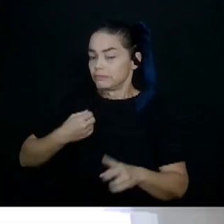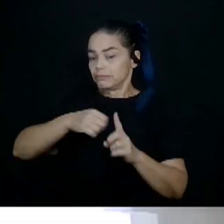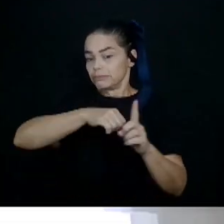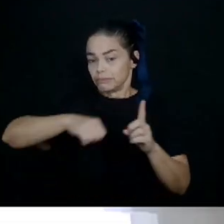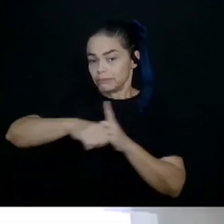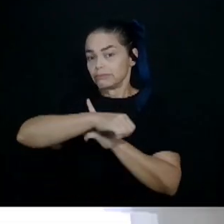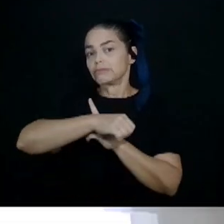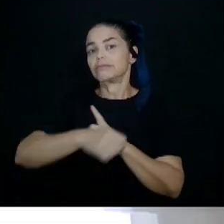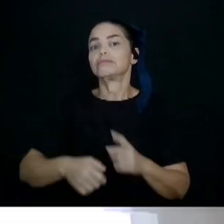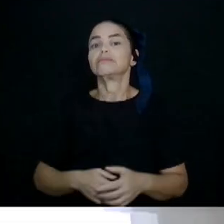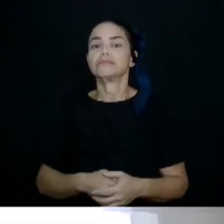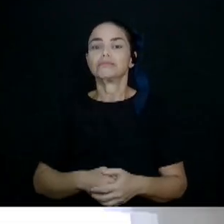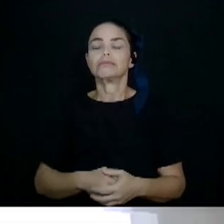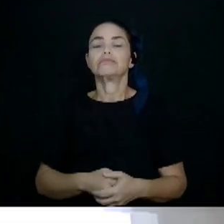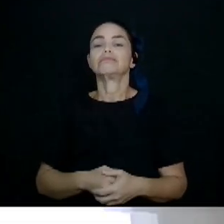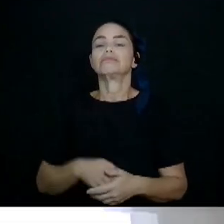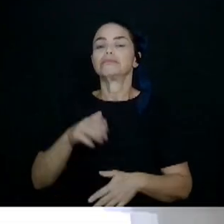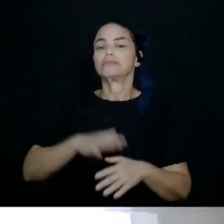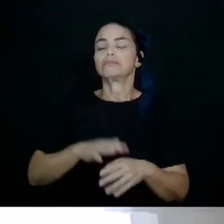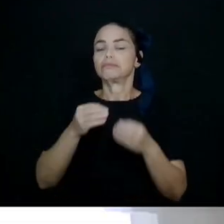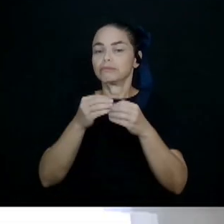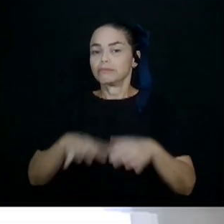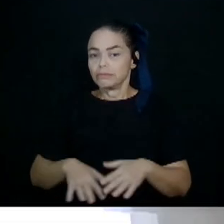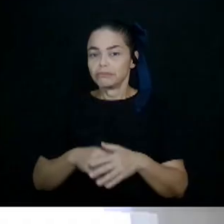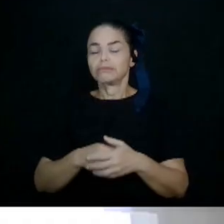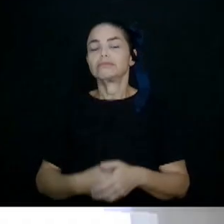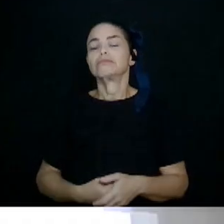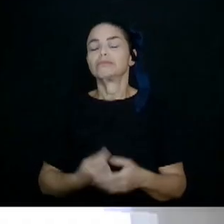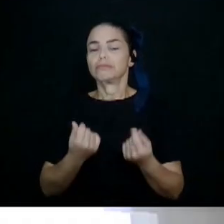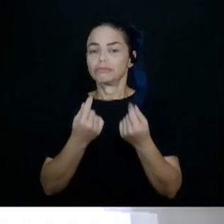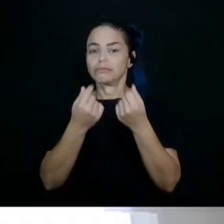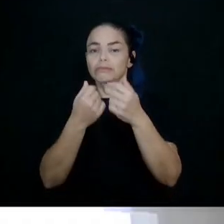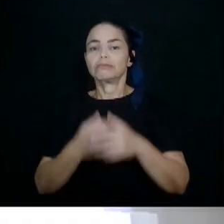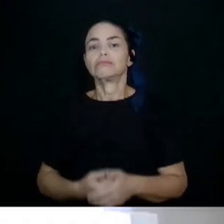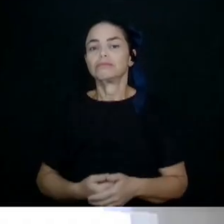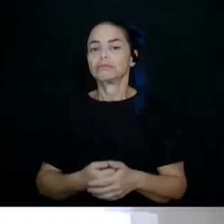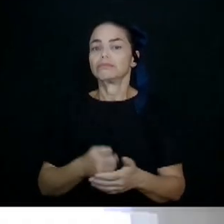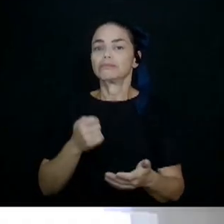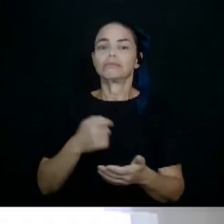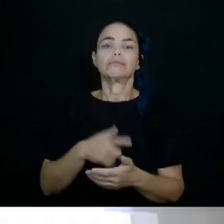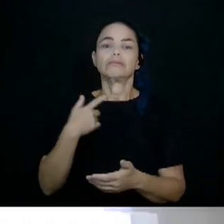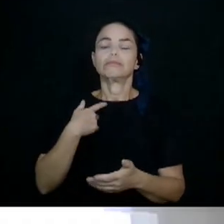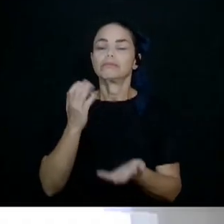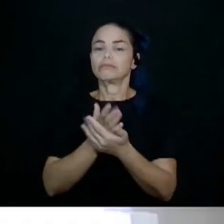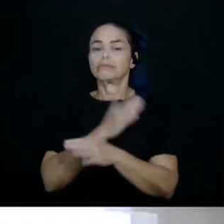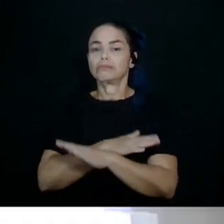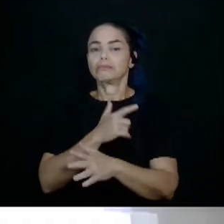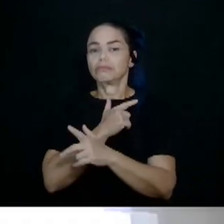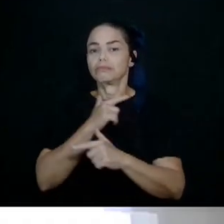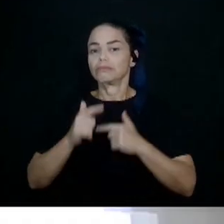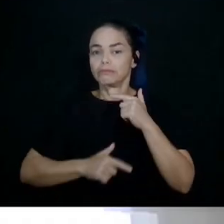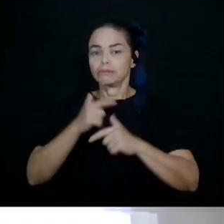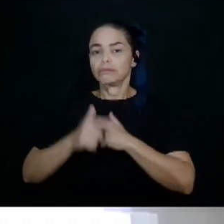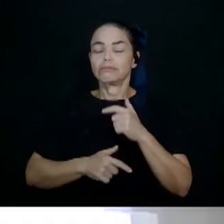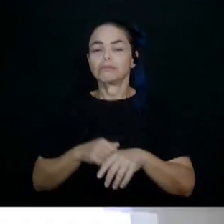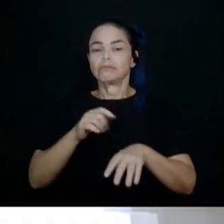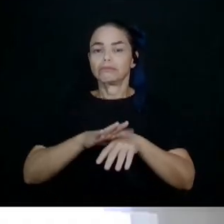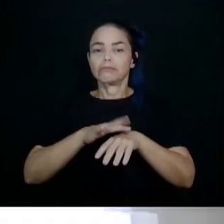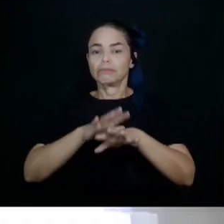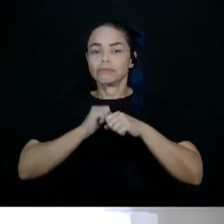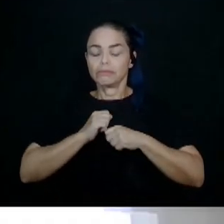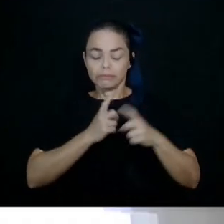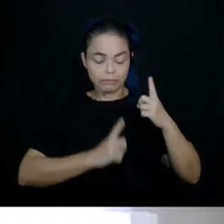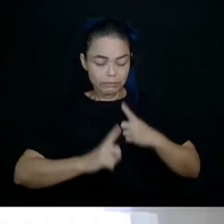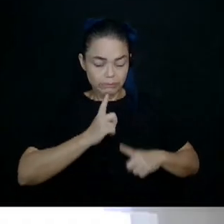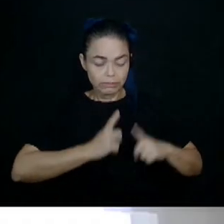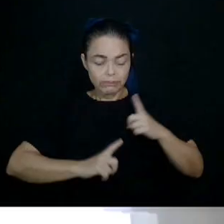indivíduos, muitas vezes o prejuízo social na vida financeira, porque muitas vezes ele para de trabalhar, porque ele desenvolveu comorbidades como depressão,